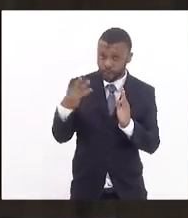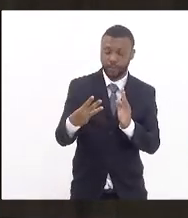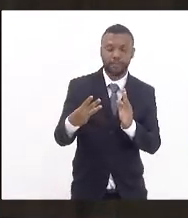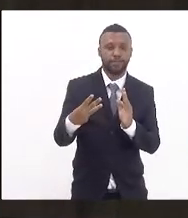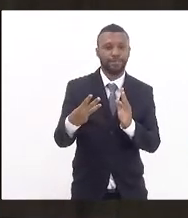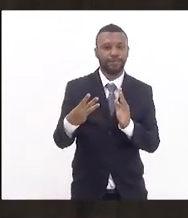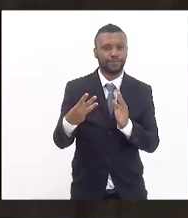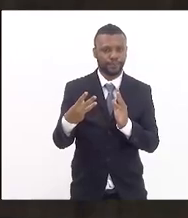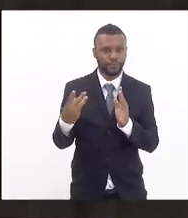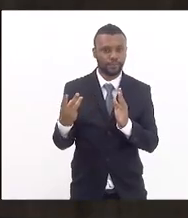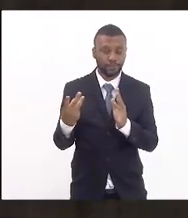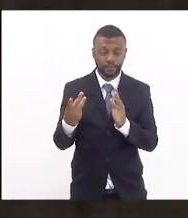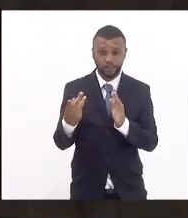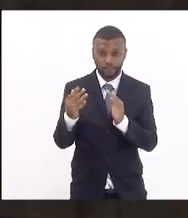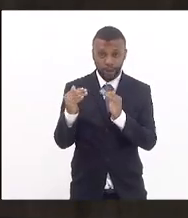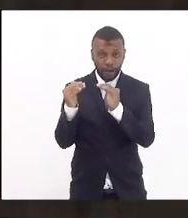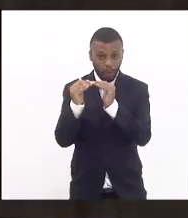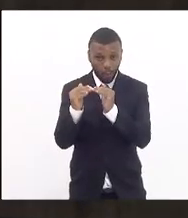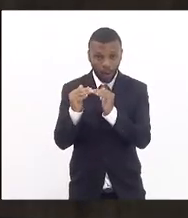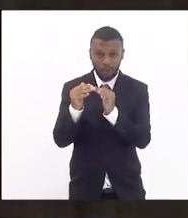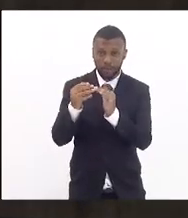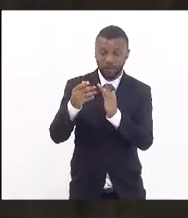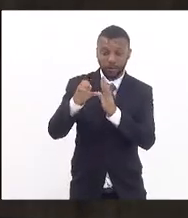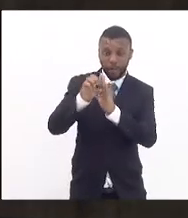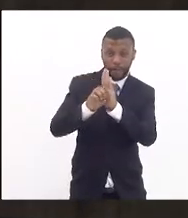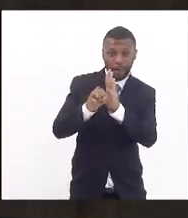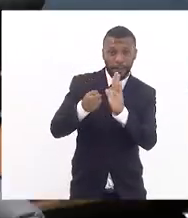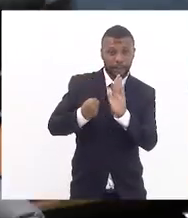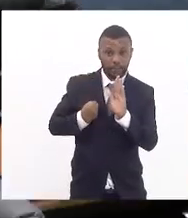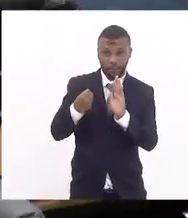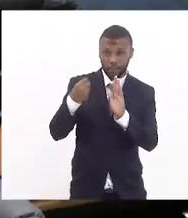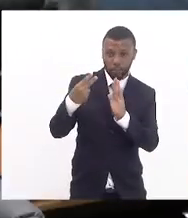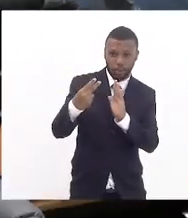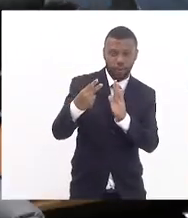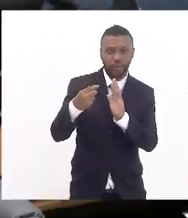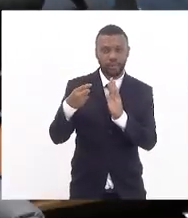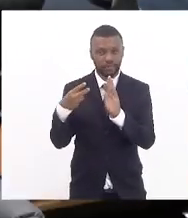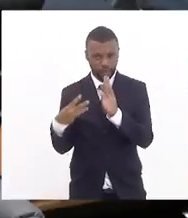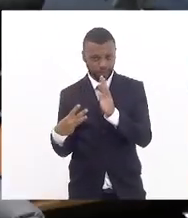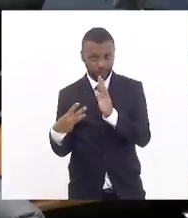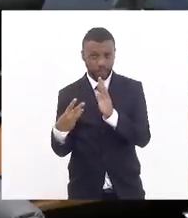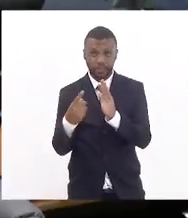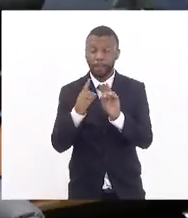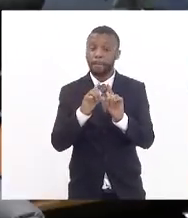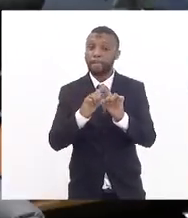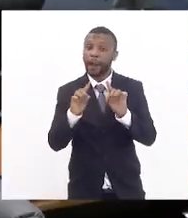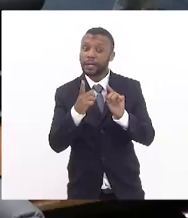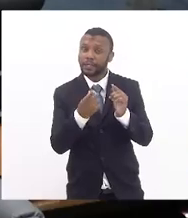Então, favorável à emenda 2 e 3, e contrária à emenda 1. Obrigado, presidente.